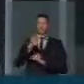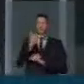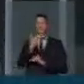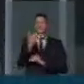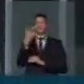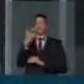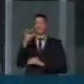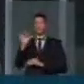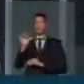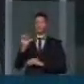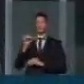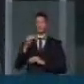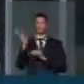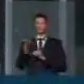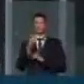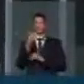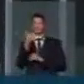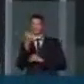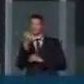2.249, silenciou quanto à